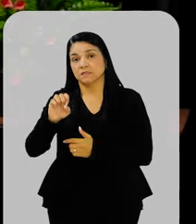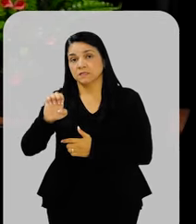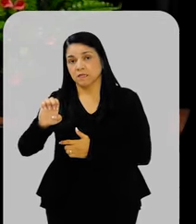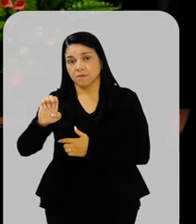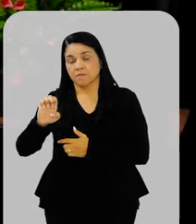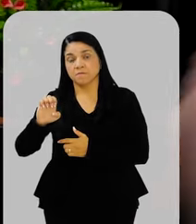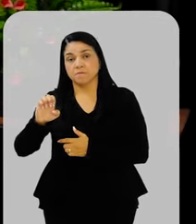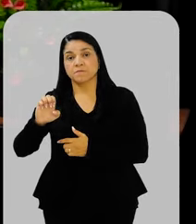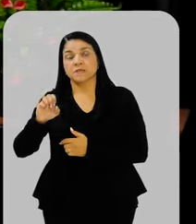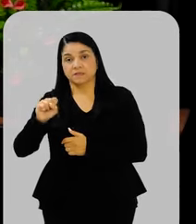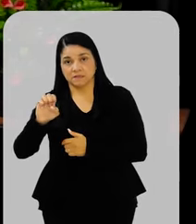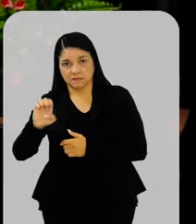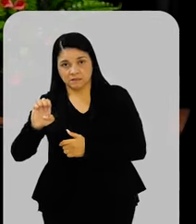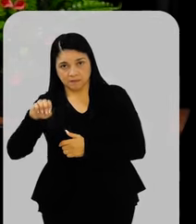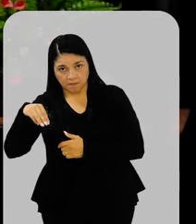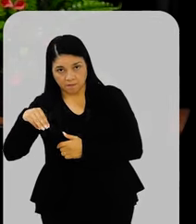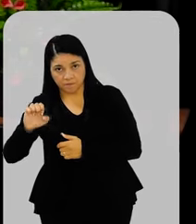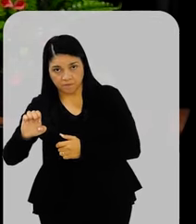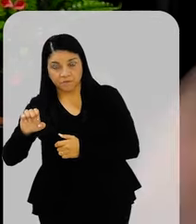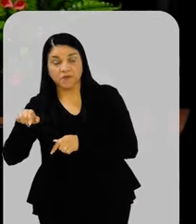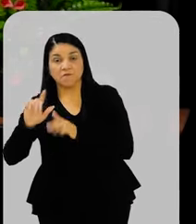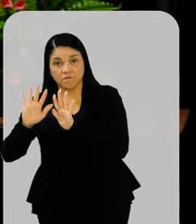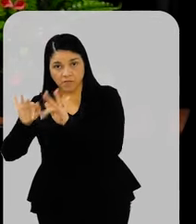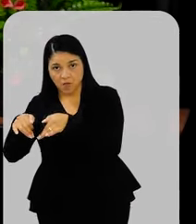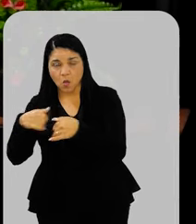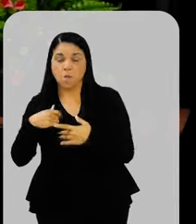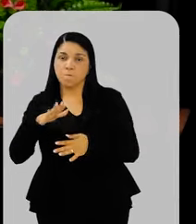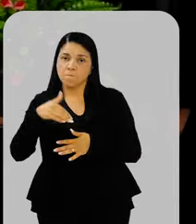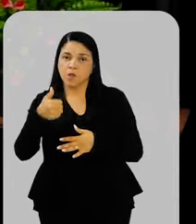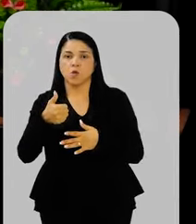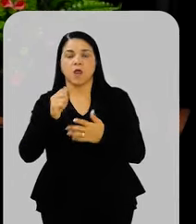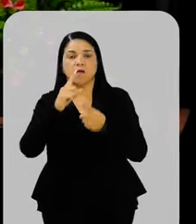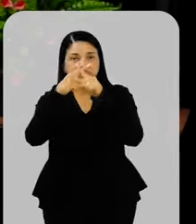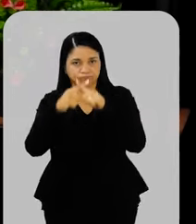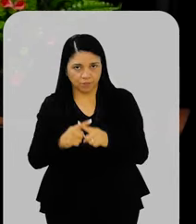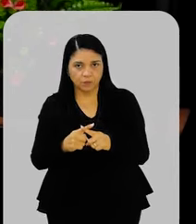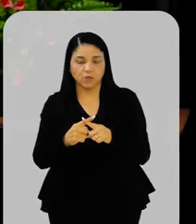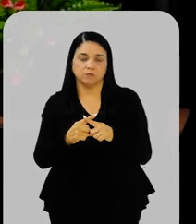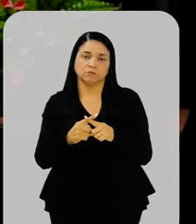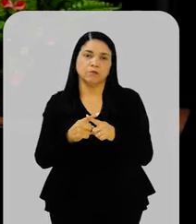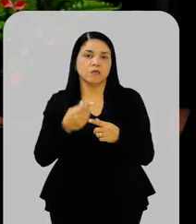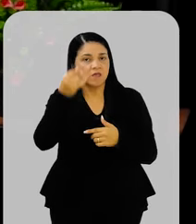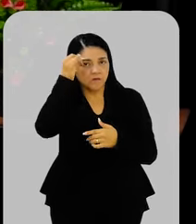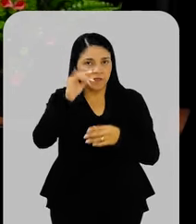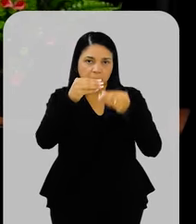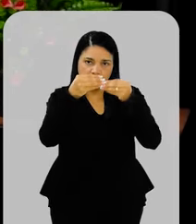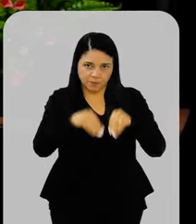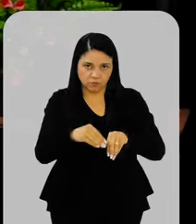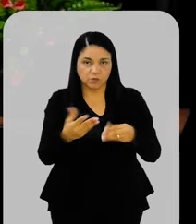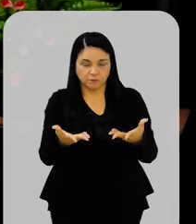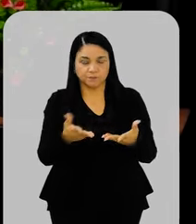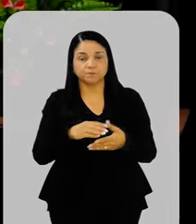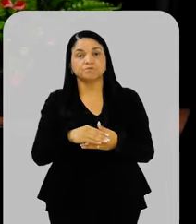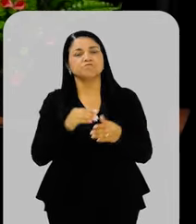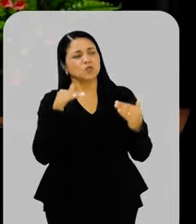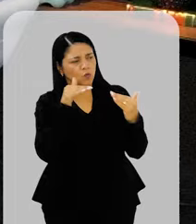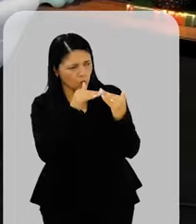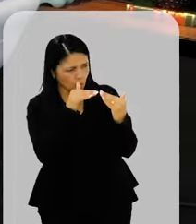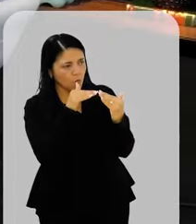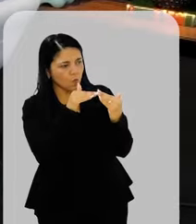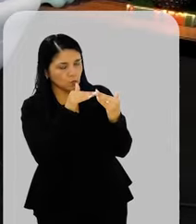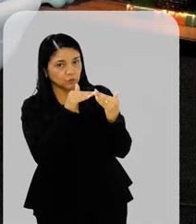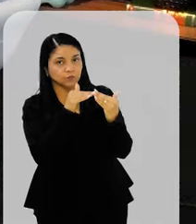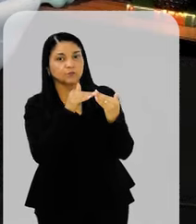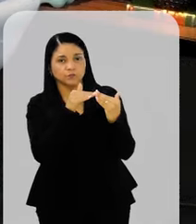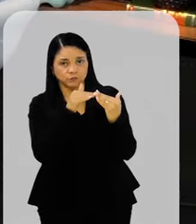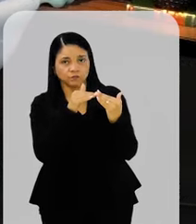final, contribua ainda mais para melhorar o espetáculo e não prejudicar assim o jogo, a disputa do jogo. Não, eu concordo com